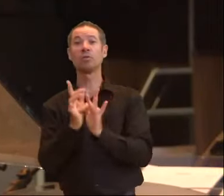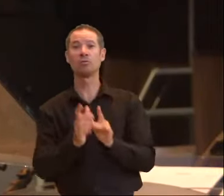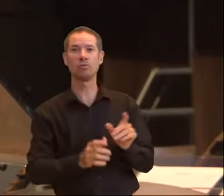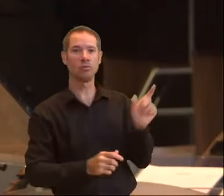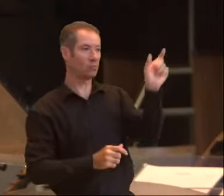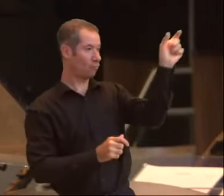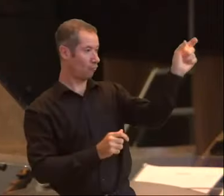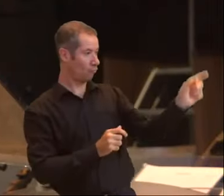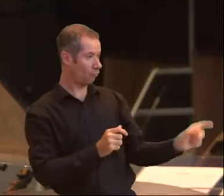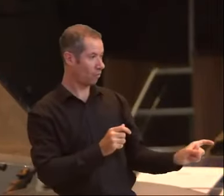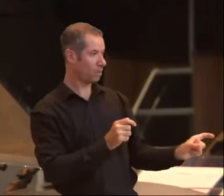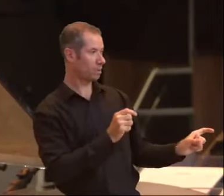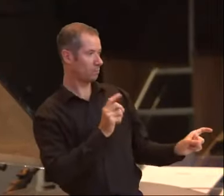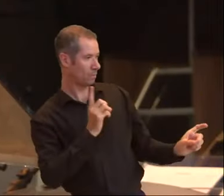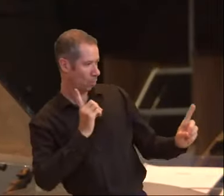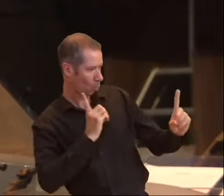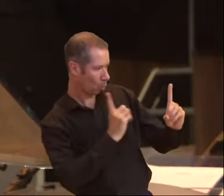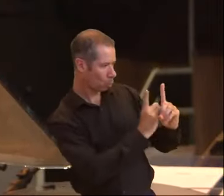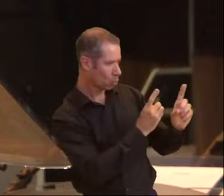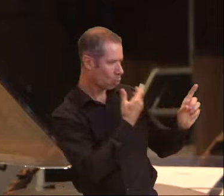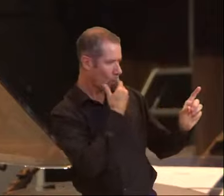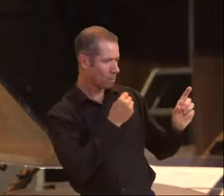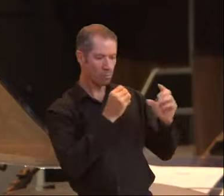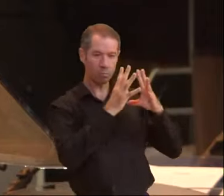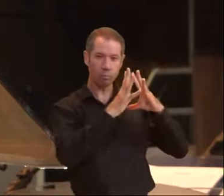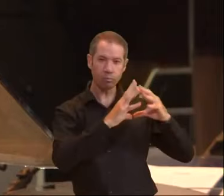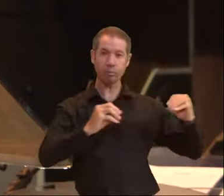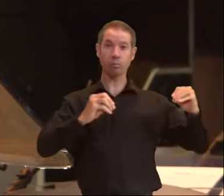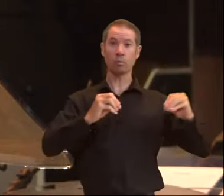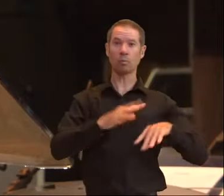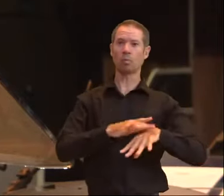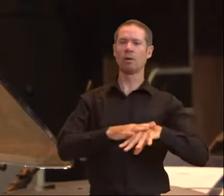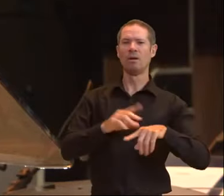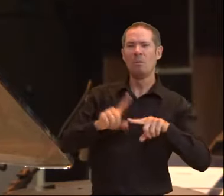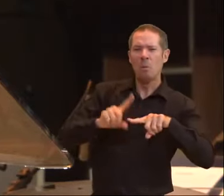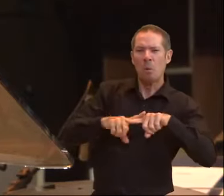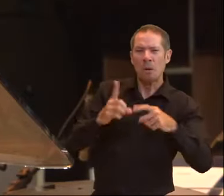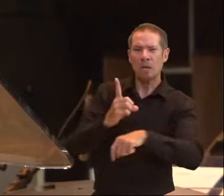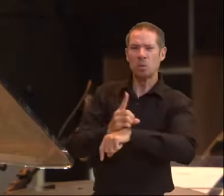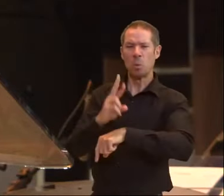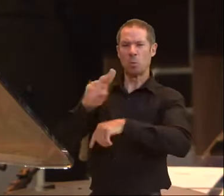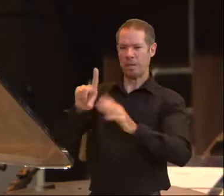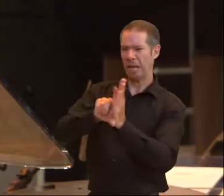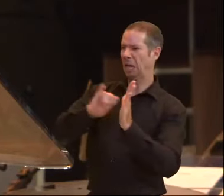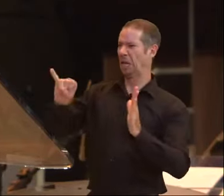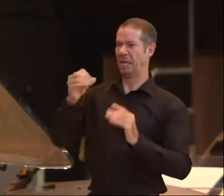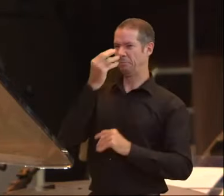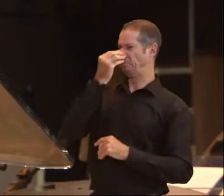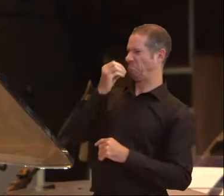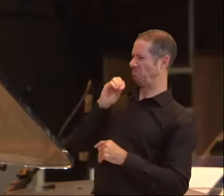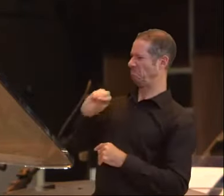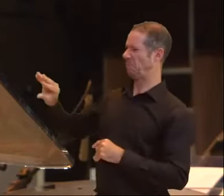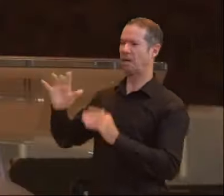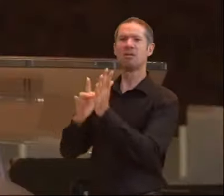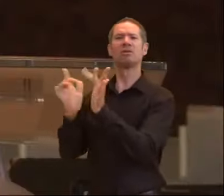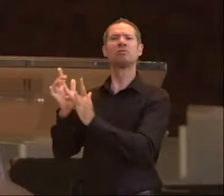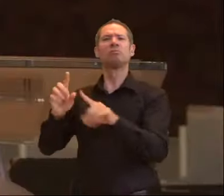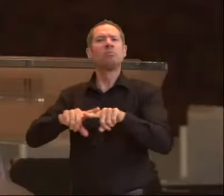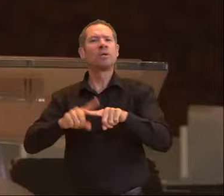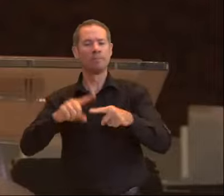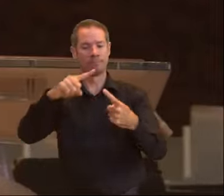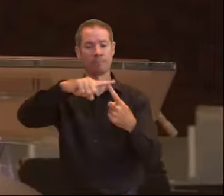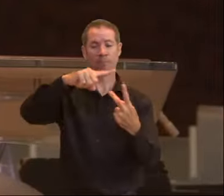que aqueles doutores da lei desprezavam tanto a Jesus? Eu coloquei aqui